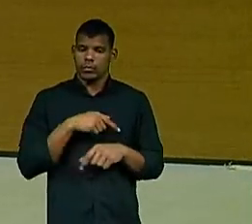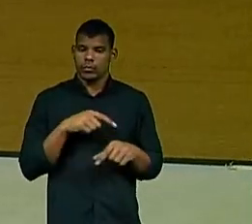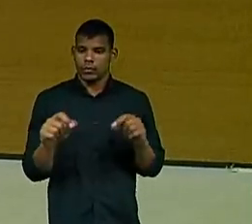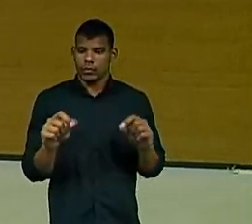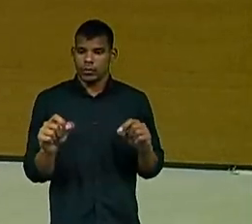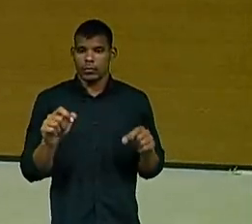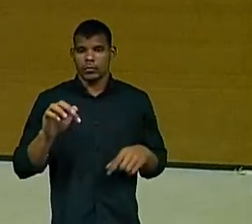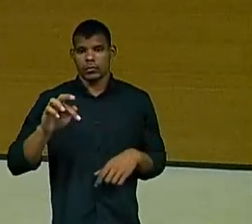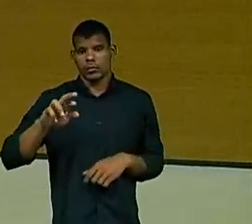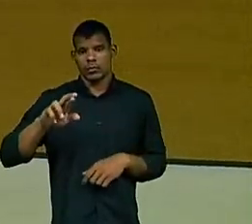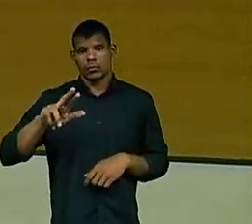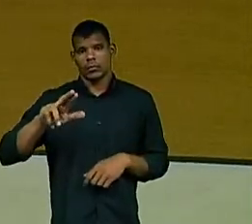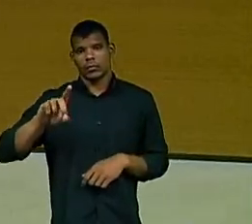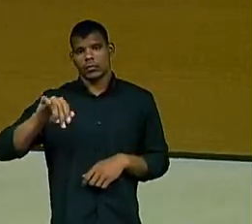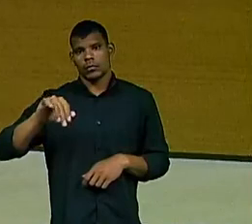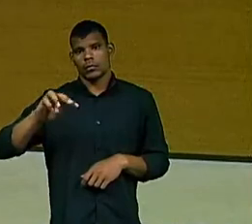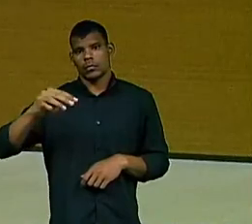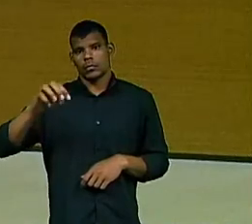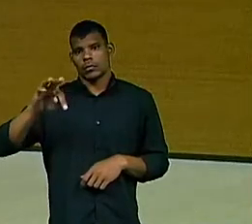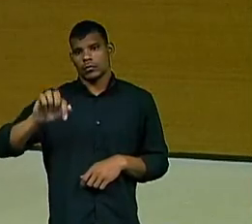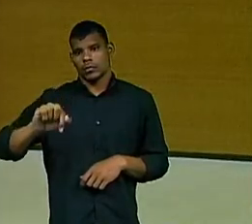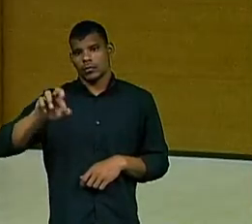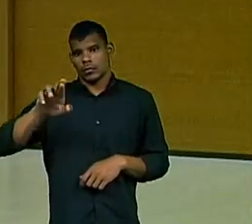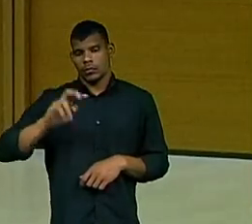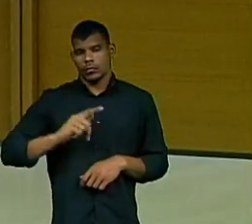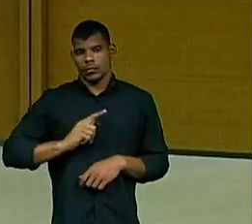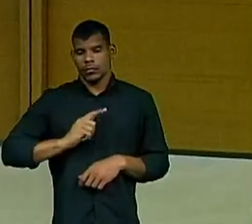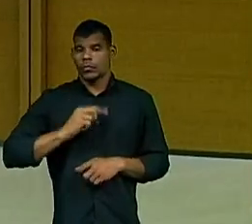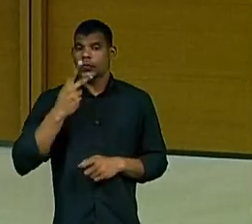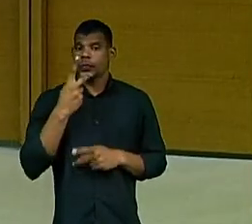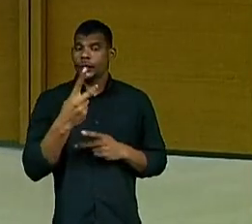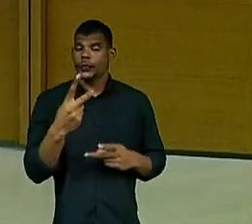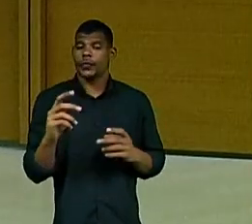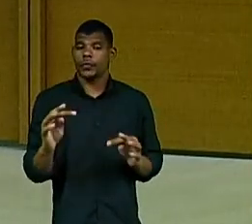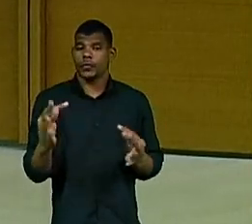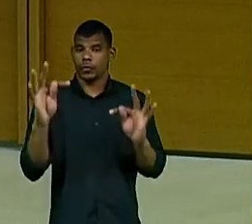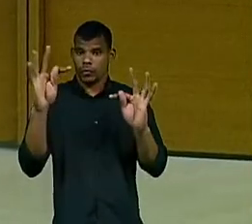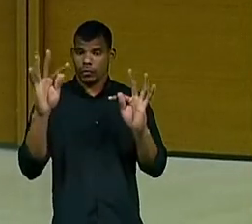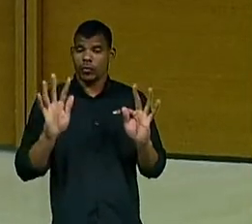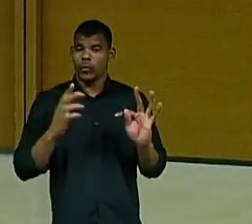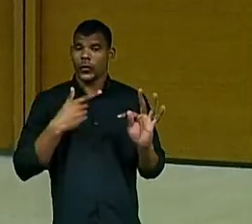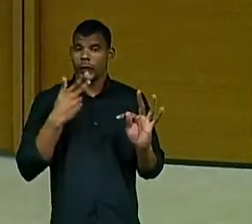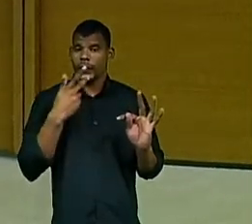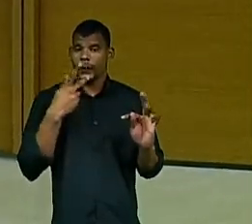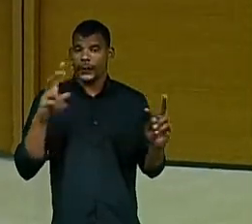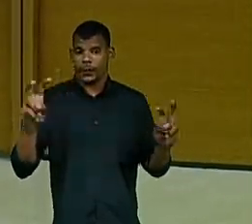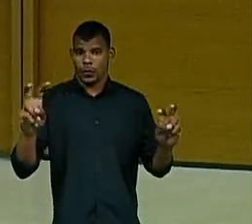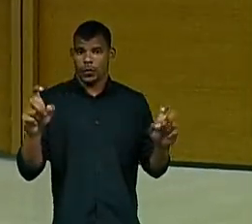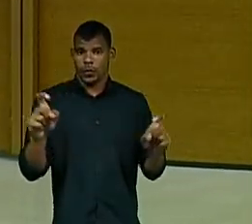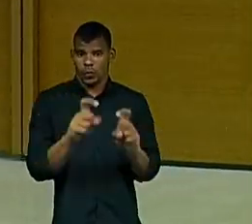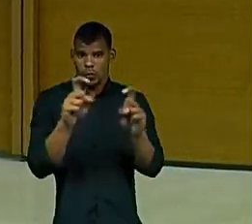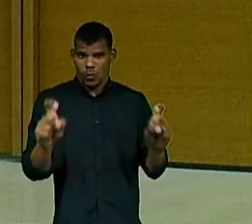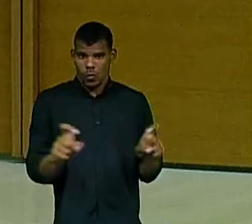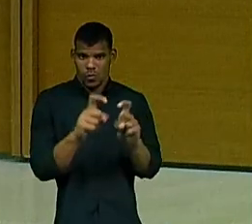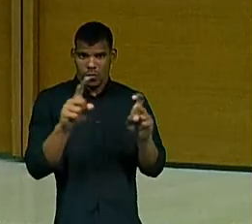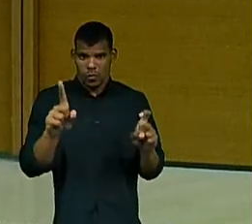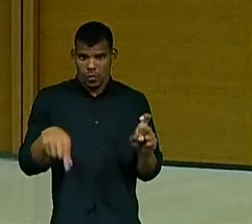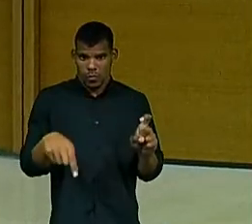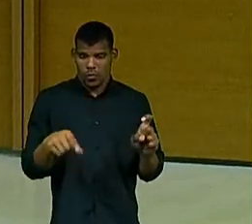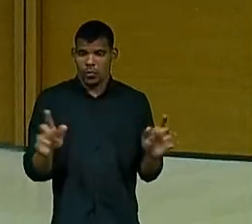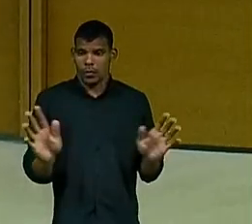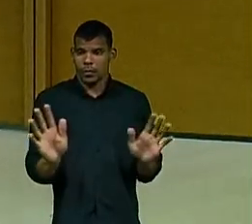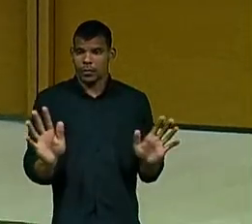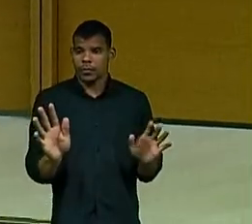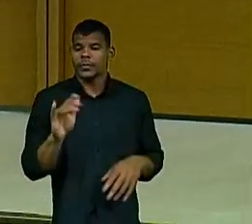rudimentares e de baixa produtividade turma quando a gente fala em tecnologia ninguém tá falando só de computador não imagina você vai